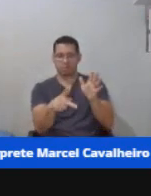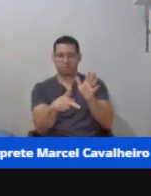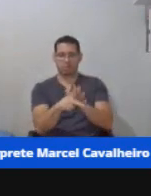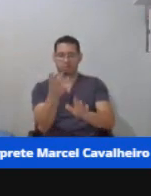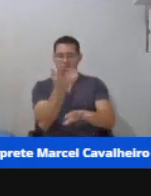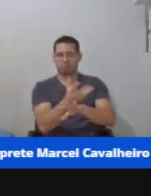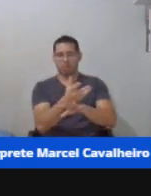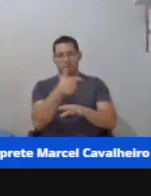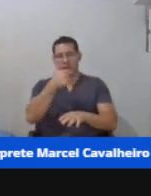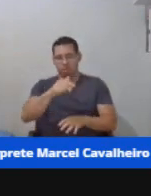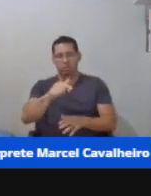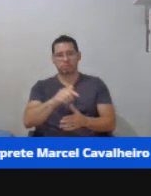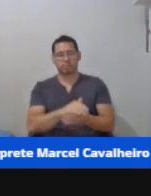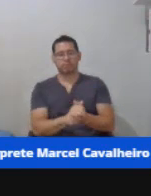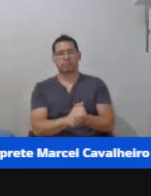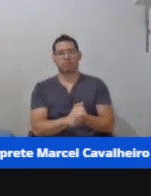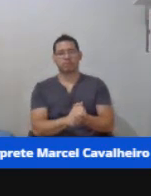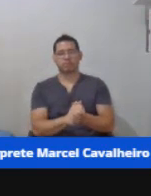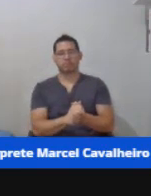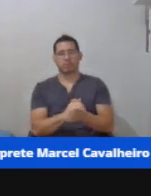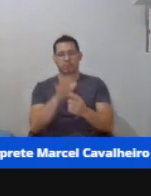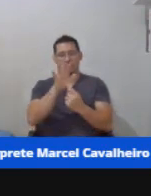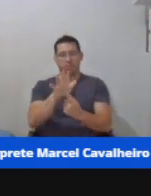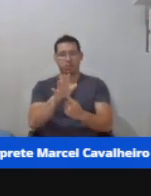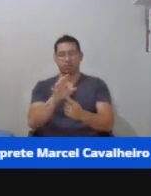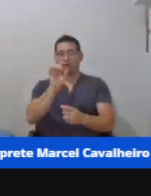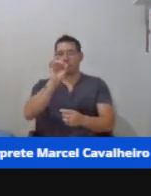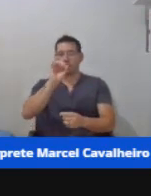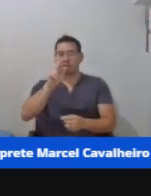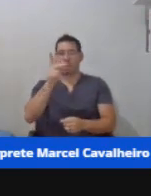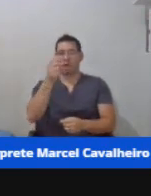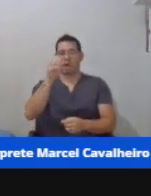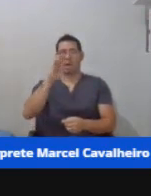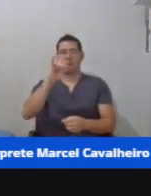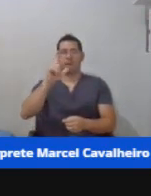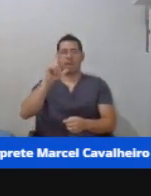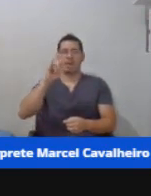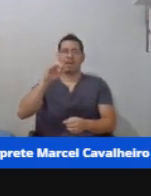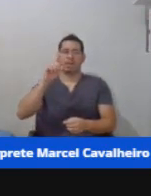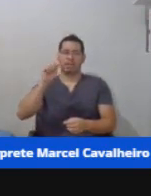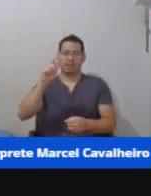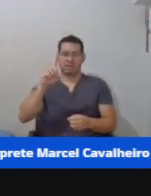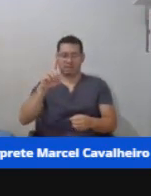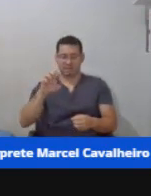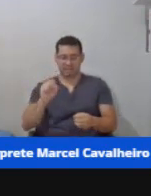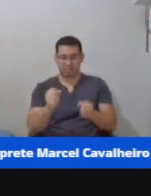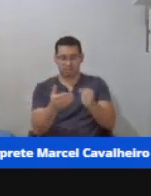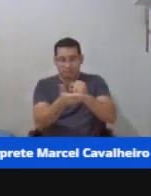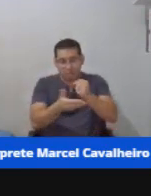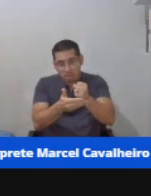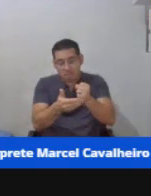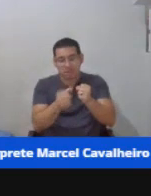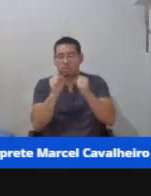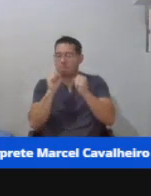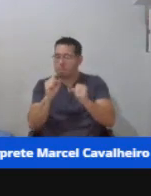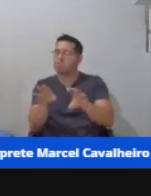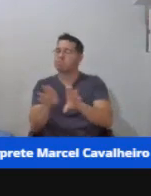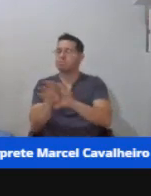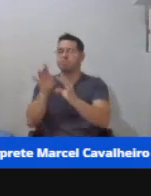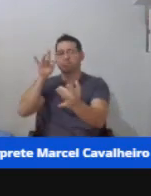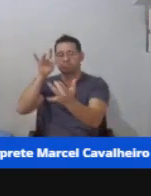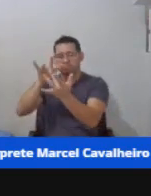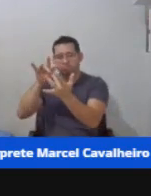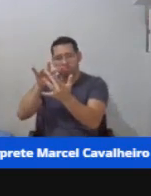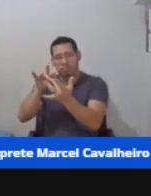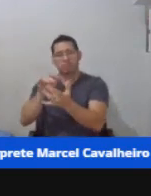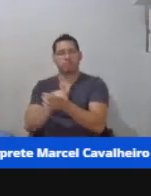demonstra-se apenas que as habilidades tidas como pré-requisito podem estar atreladas também, mesmo